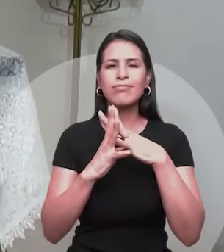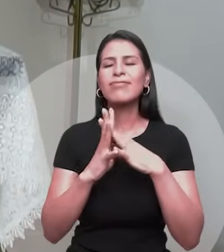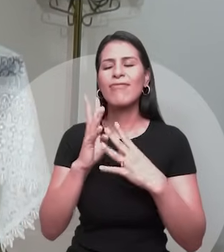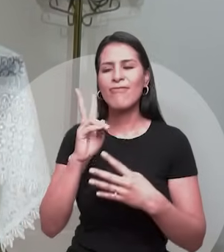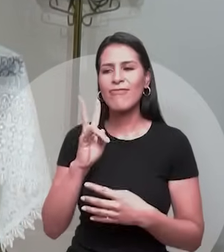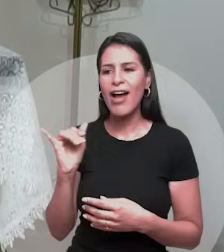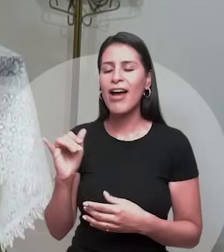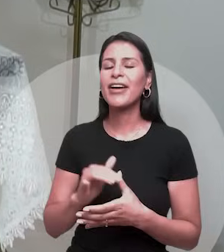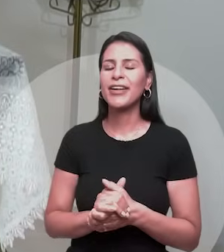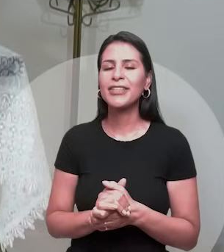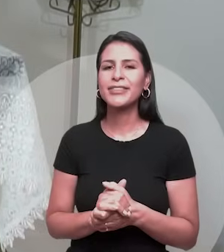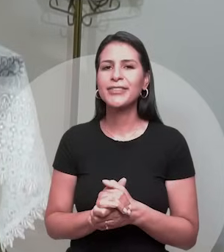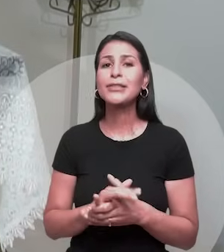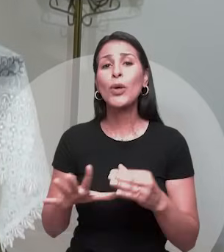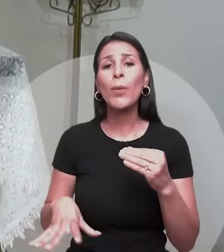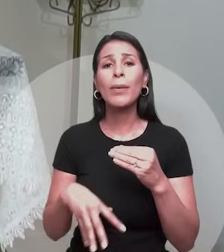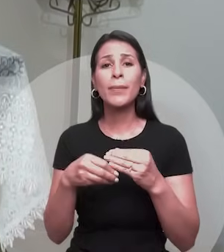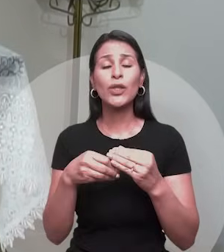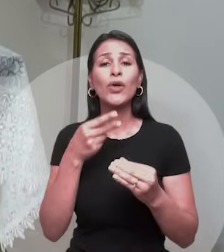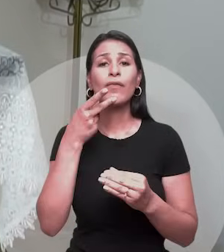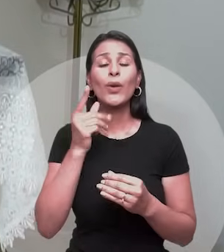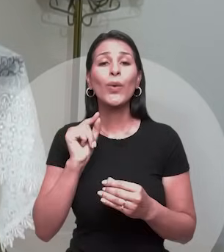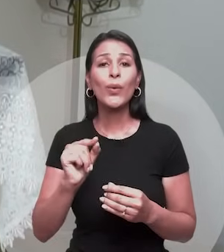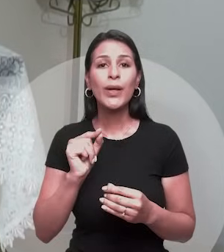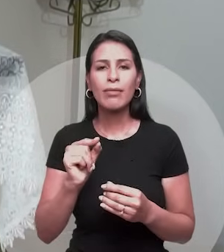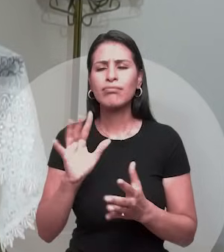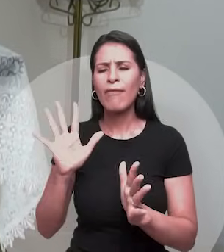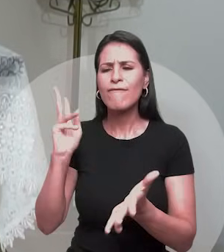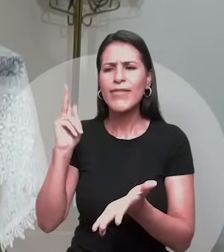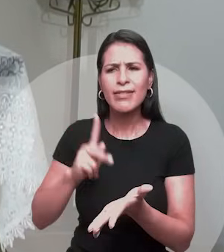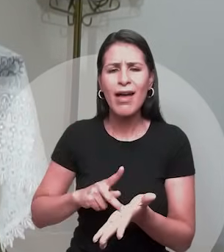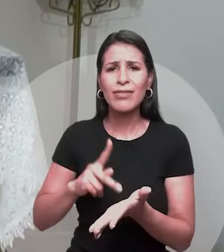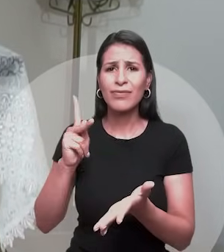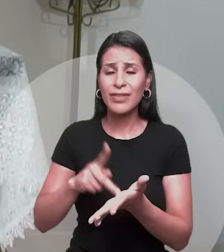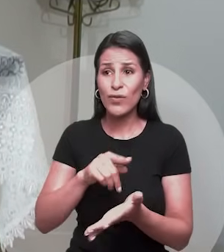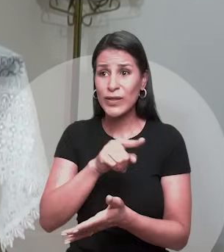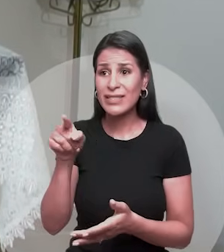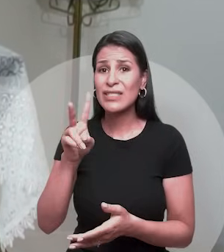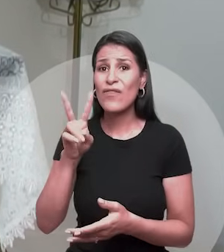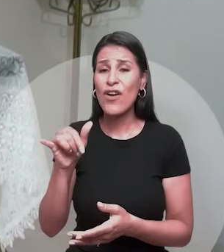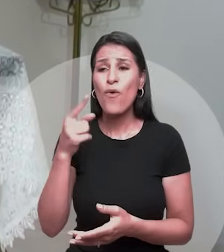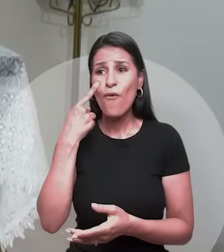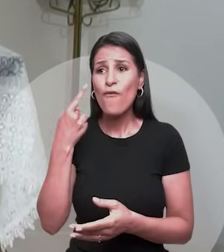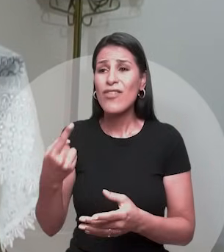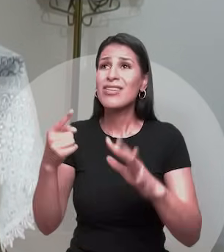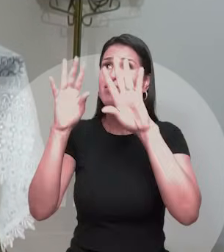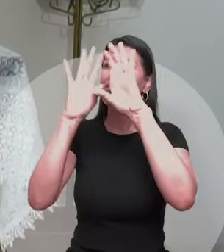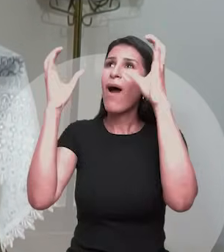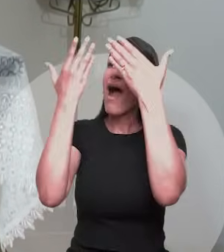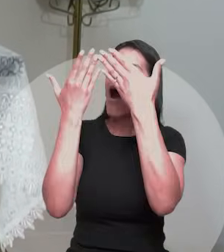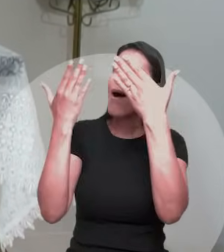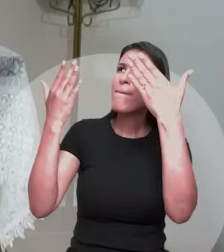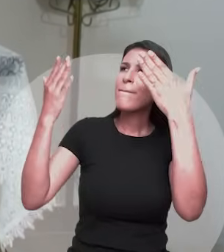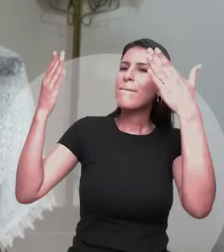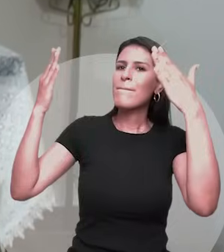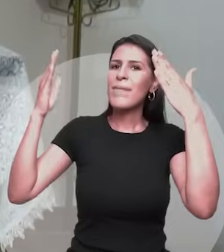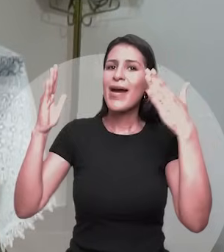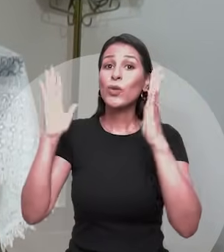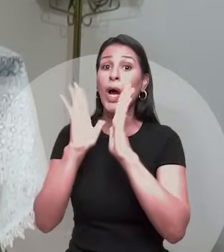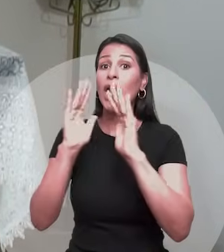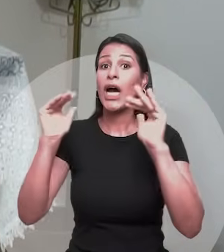acrescentou: em verdade lhes digo que vocês verão o céu aberto e os anjos de Deus